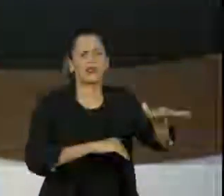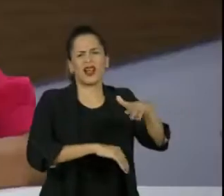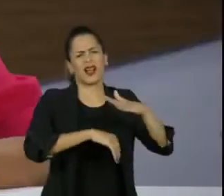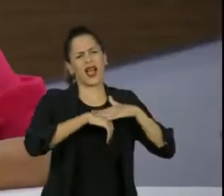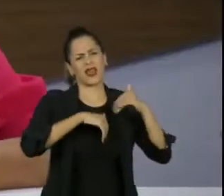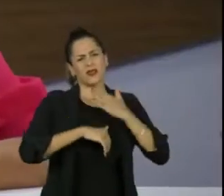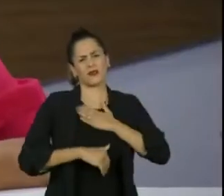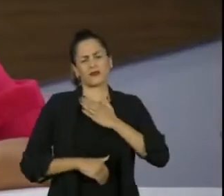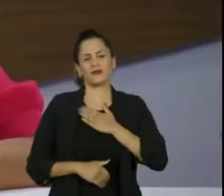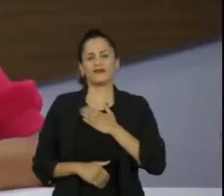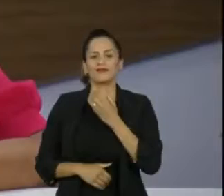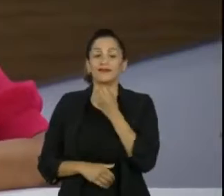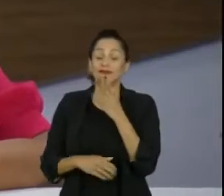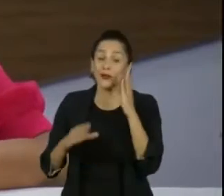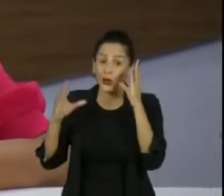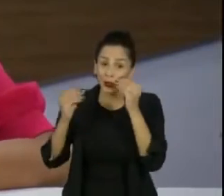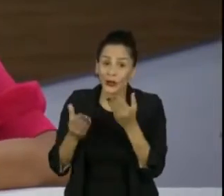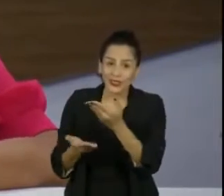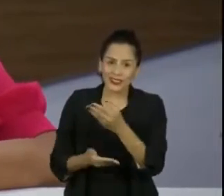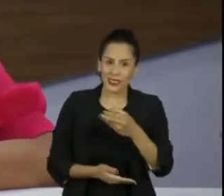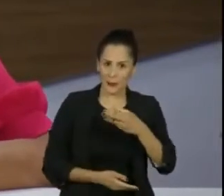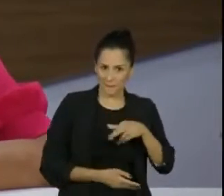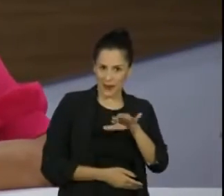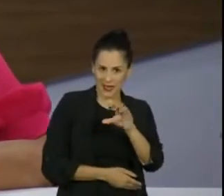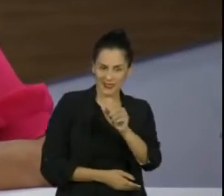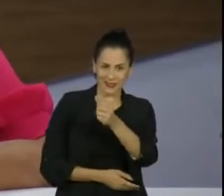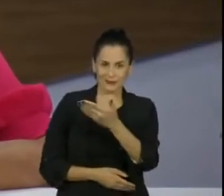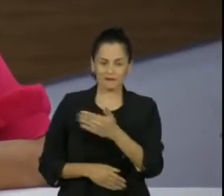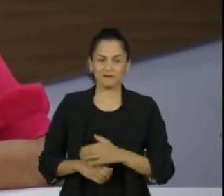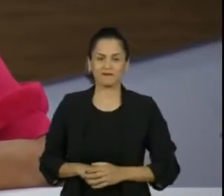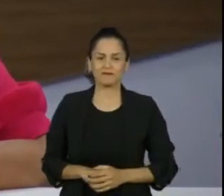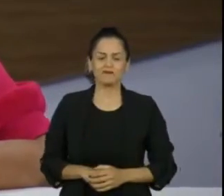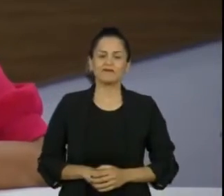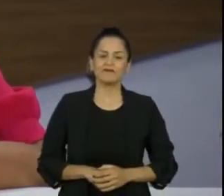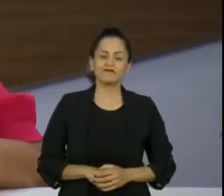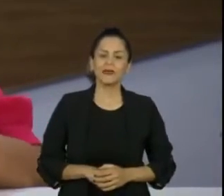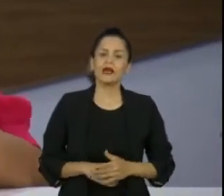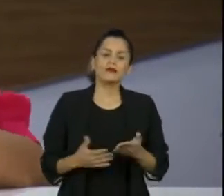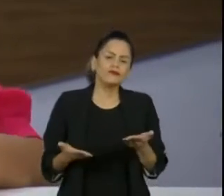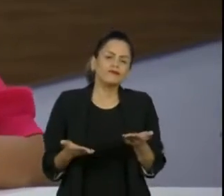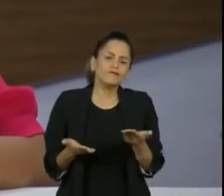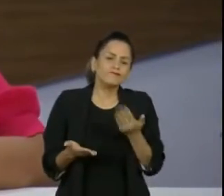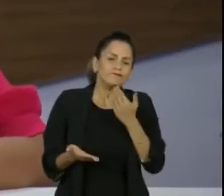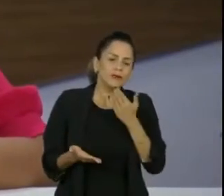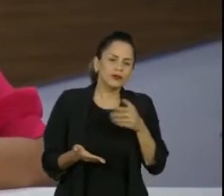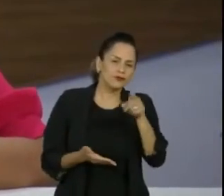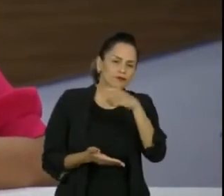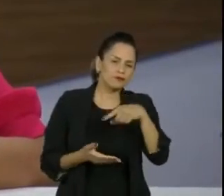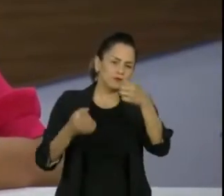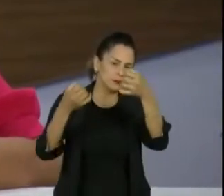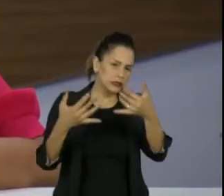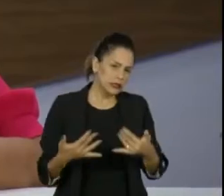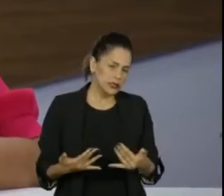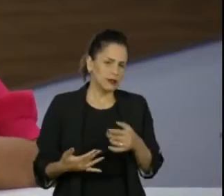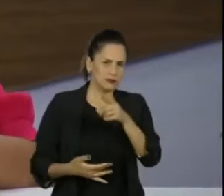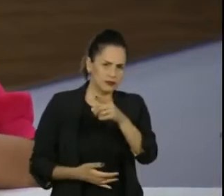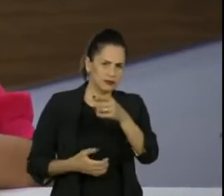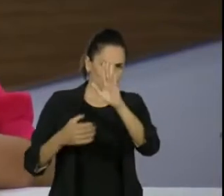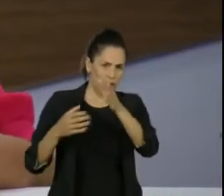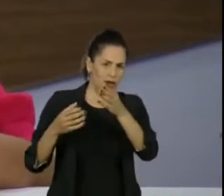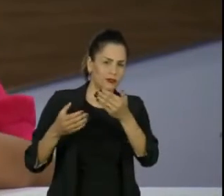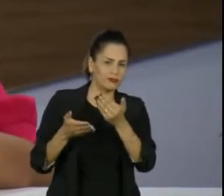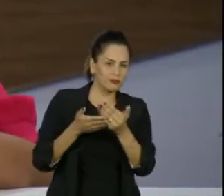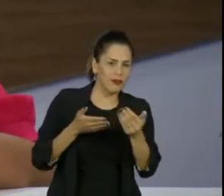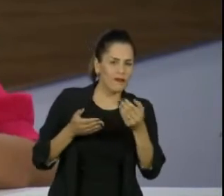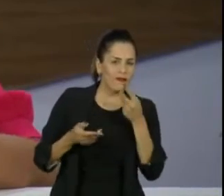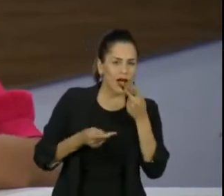Boa noite, prefeito. Tudo bem? Eu gostaria que o senhor falasse, o senhor estava dizendo, né, da questão de não